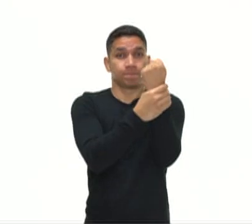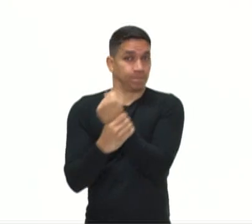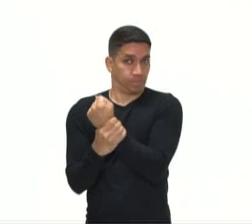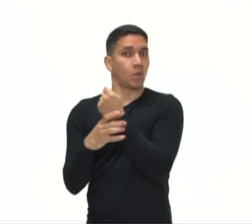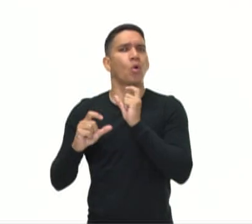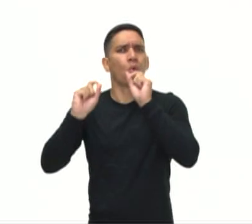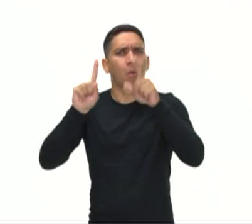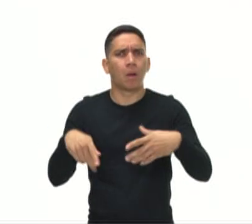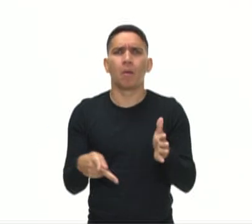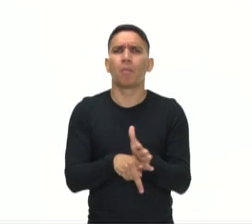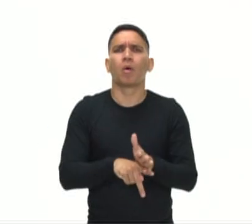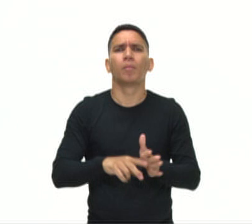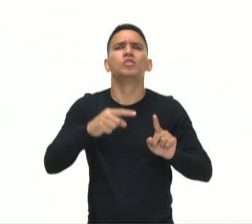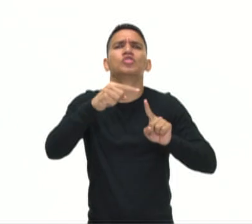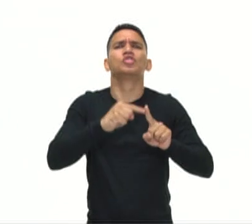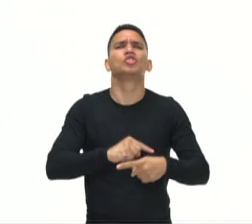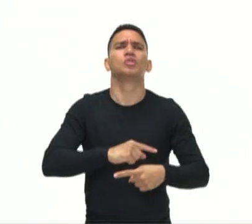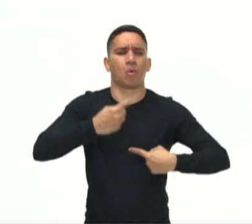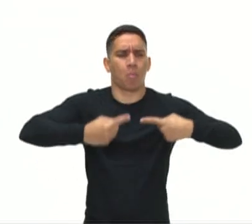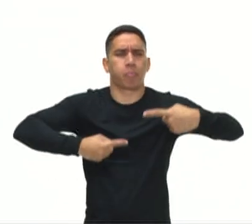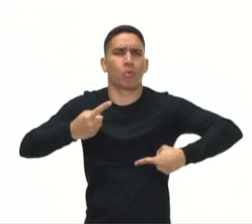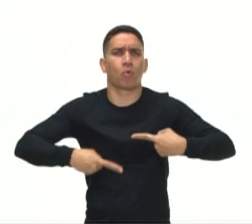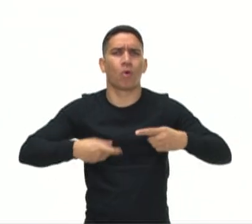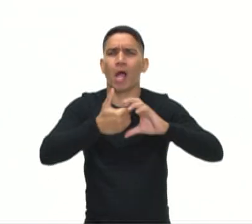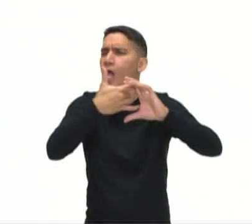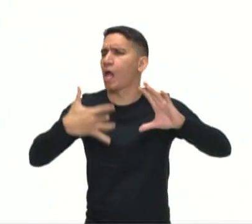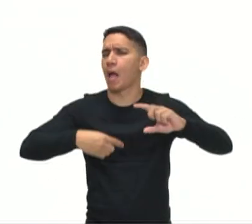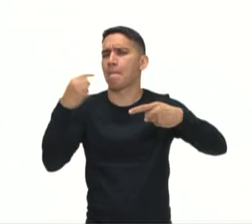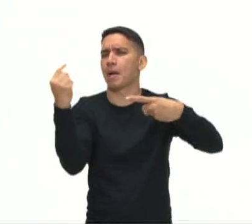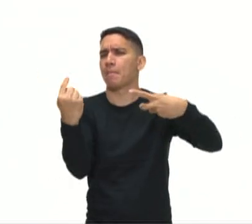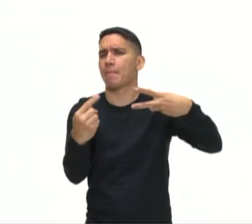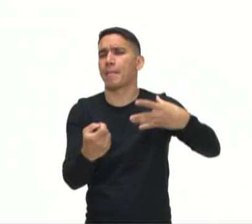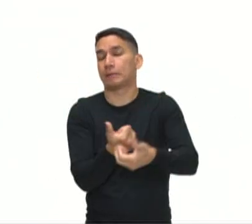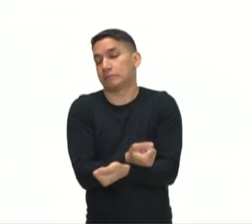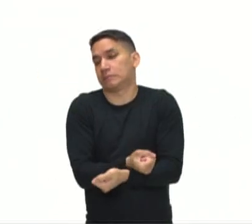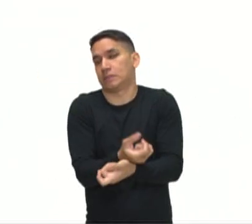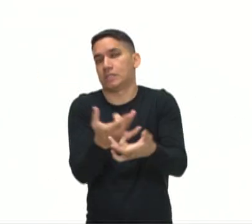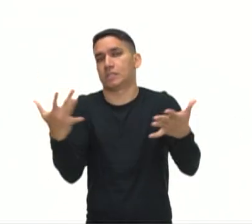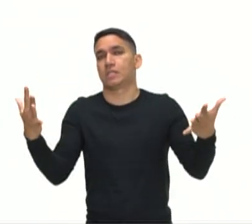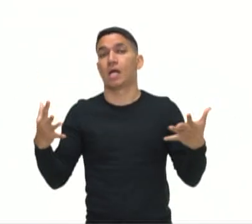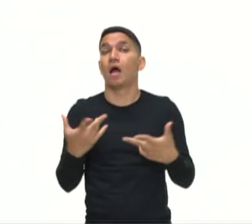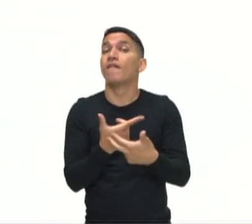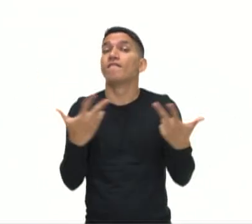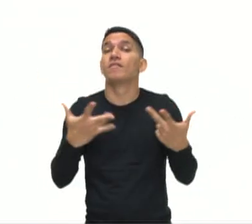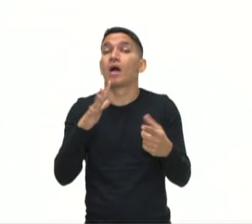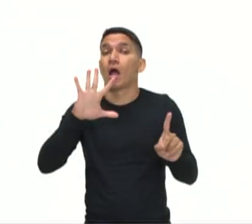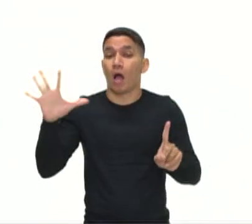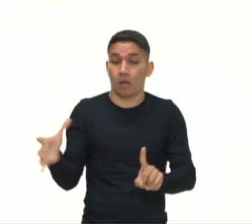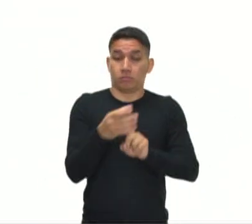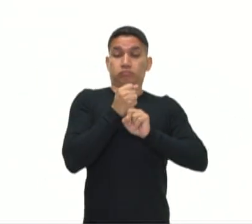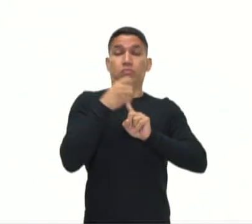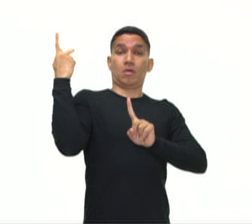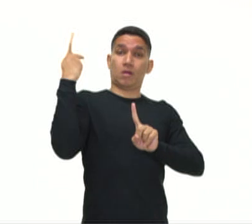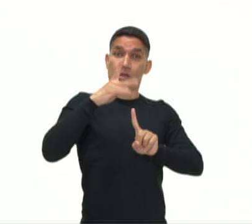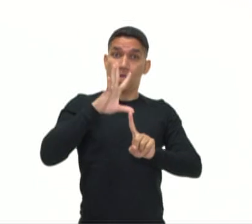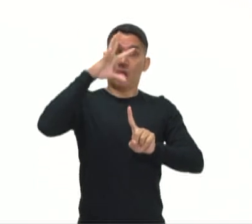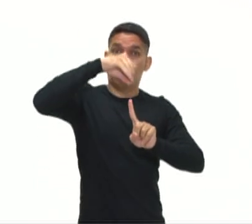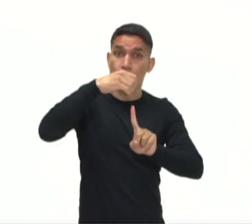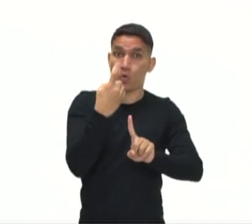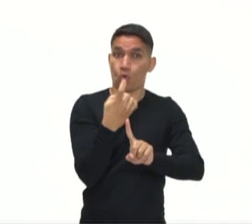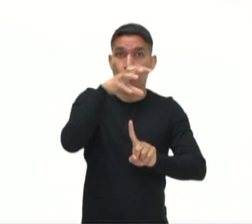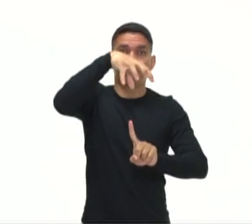Absolutismo é um regime político caracterizado por uma grande concentração de poder nas mãos dos reis. Os reis